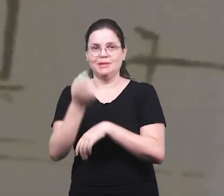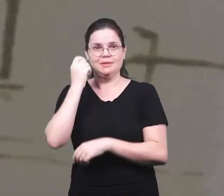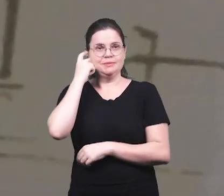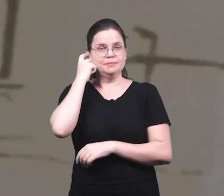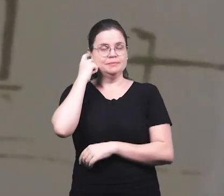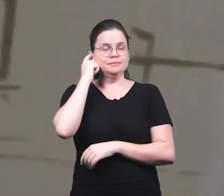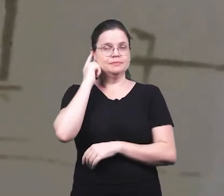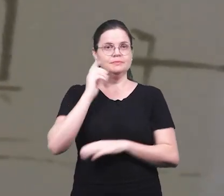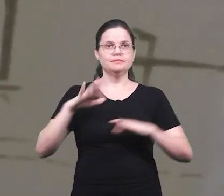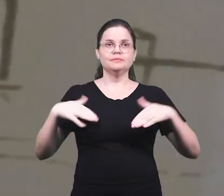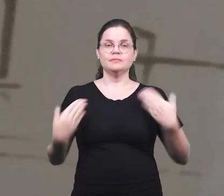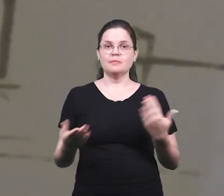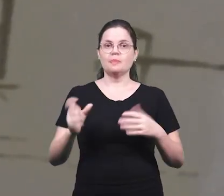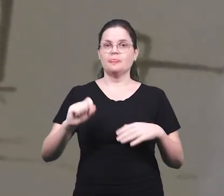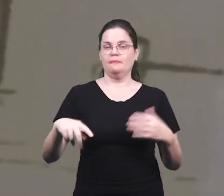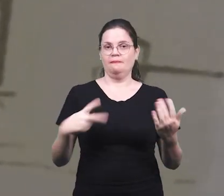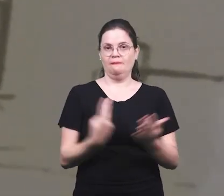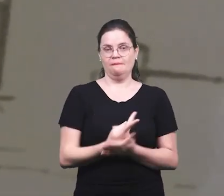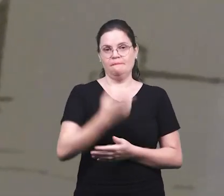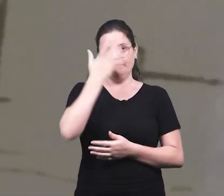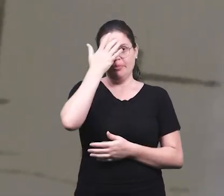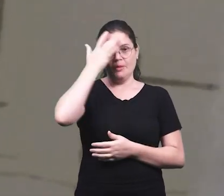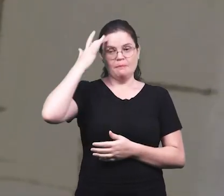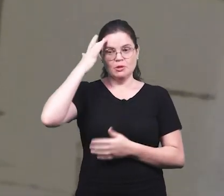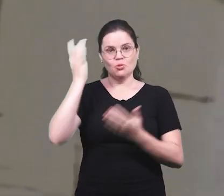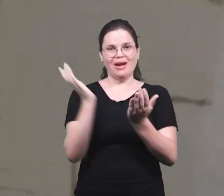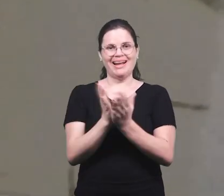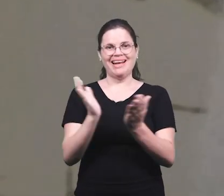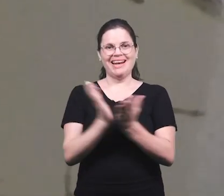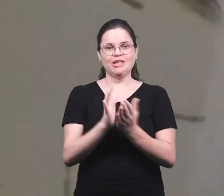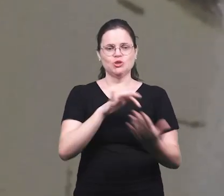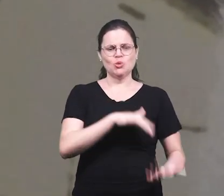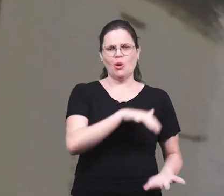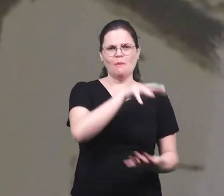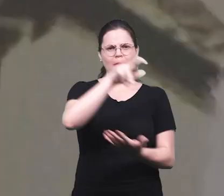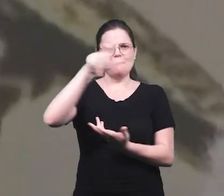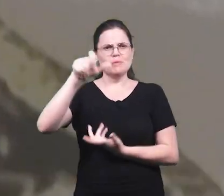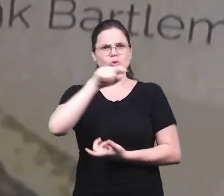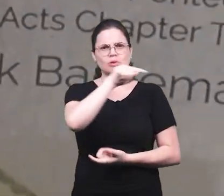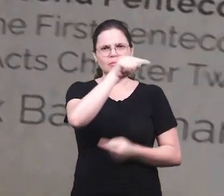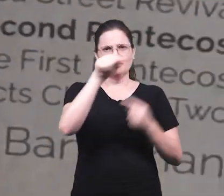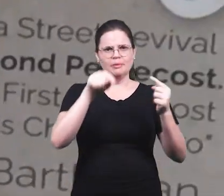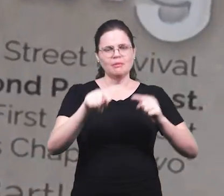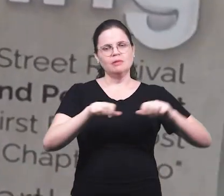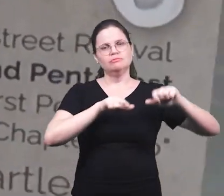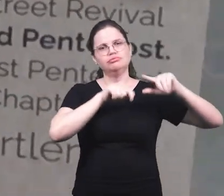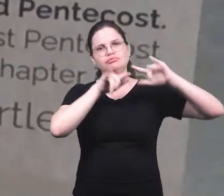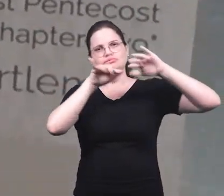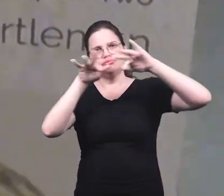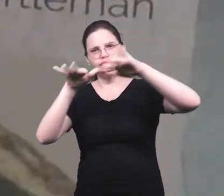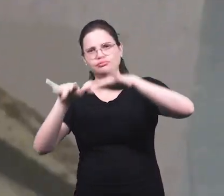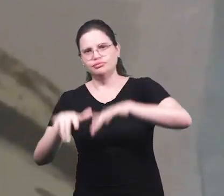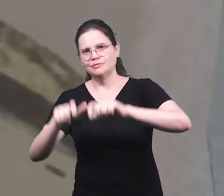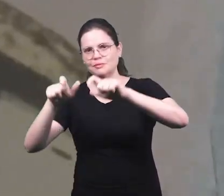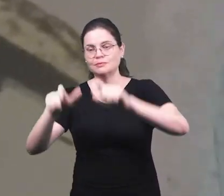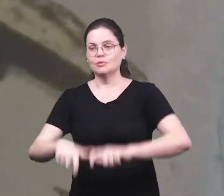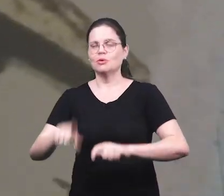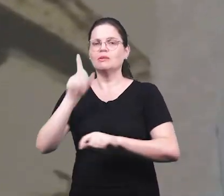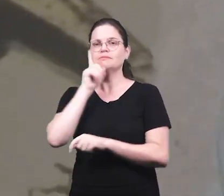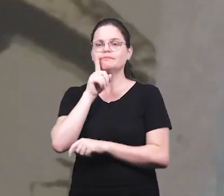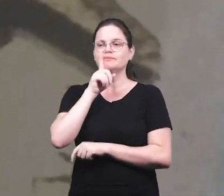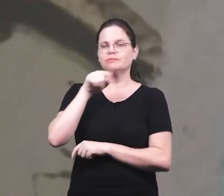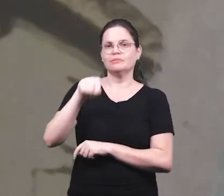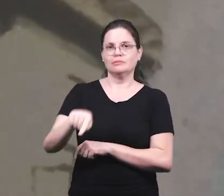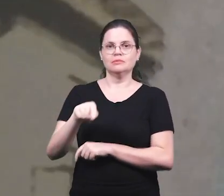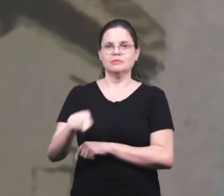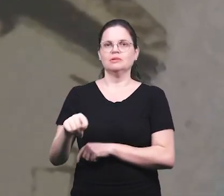cristãos de vários lugares do mundo vieram durante 3 anos. O avivamento aqui foi muito grande, muito forte,